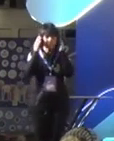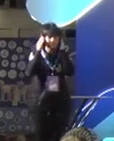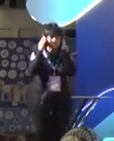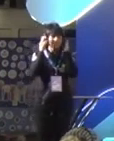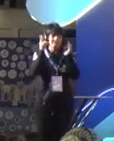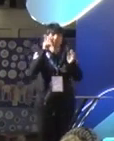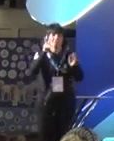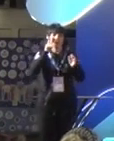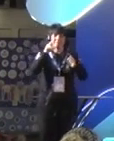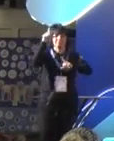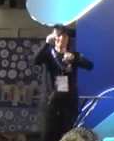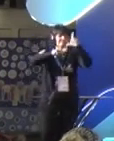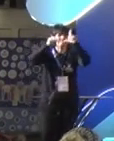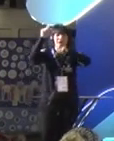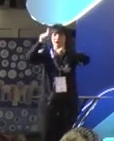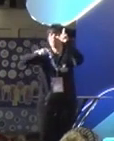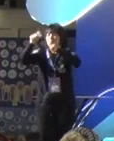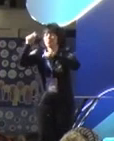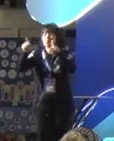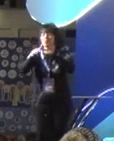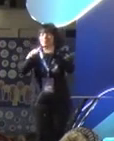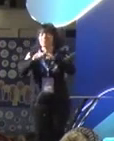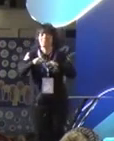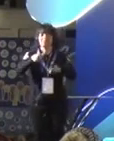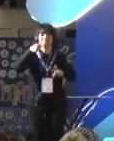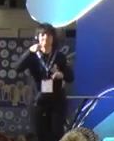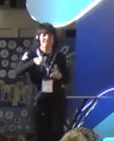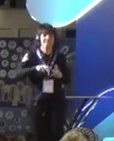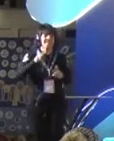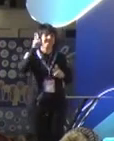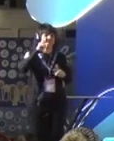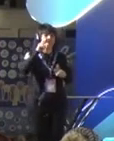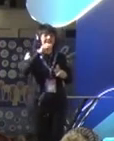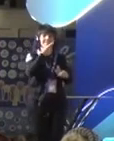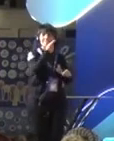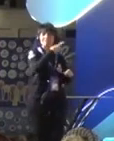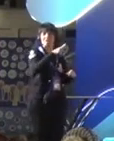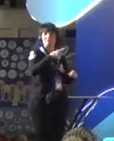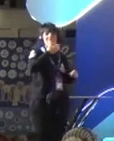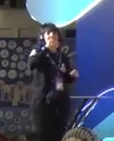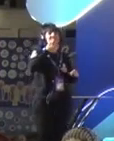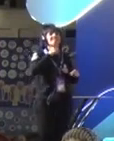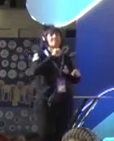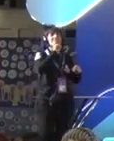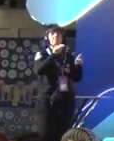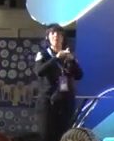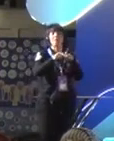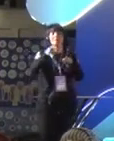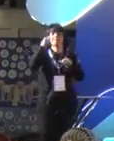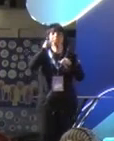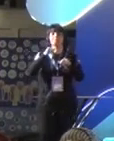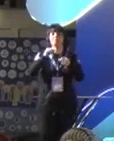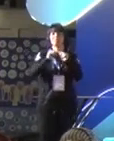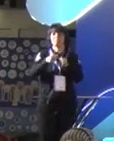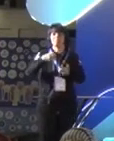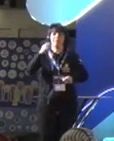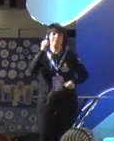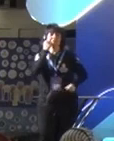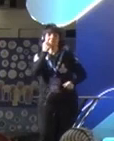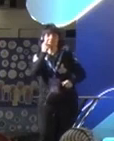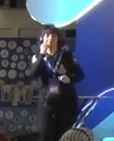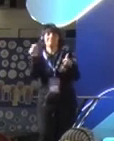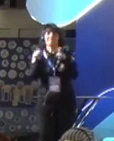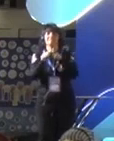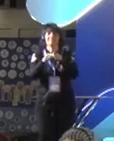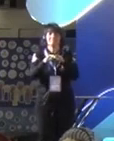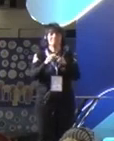as histórias das estrelas e as histórias do seu pai e as histórias das mulheres na ciência e na astronomia.